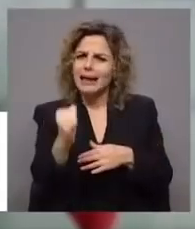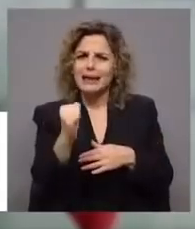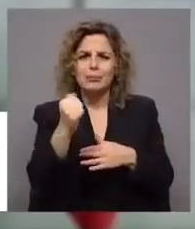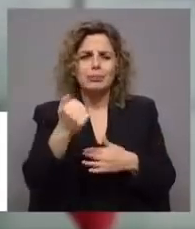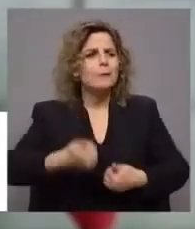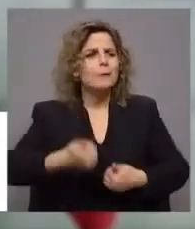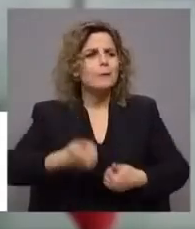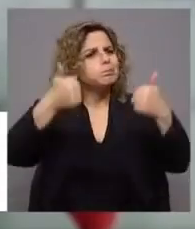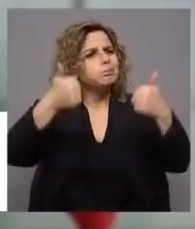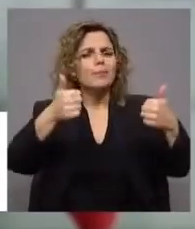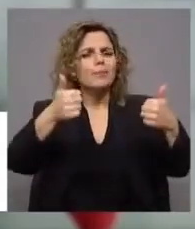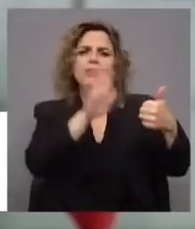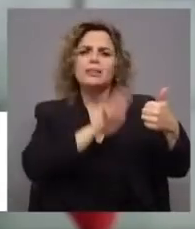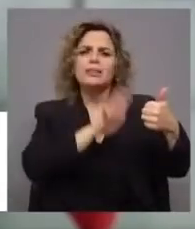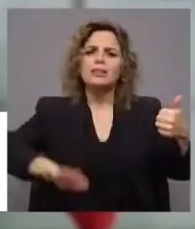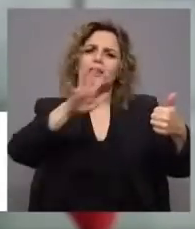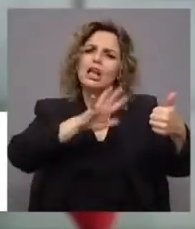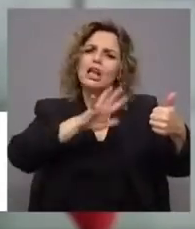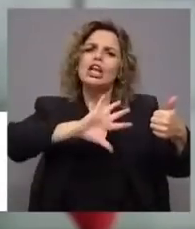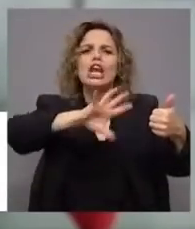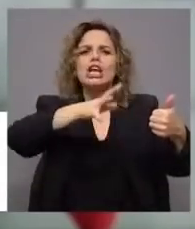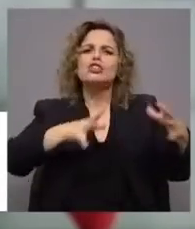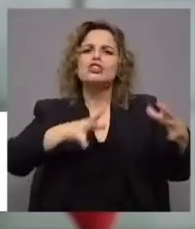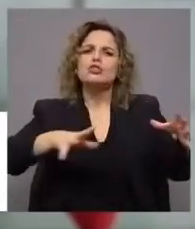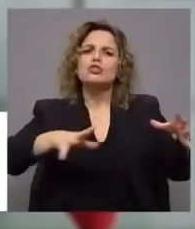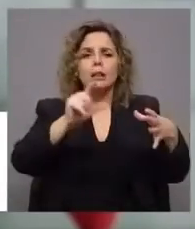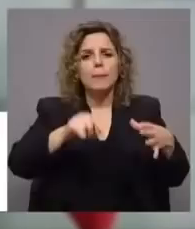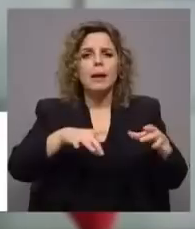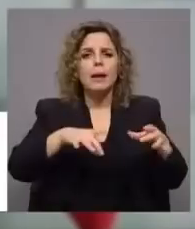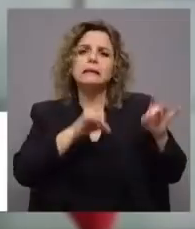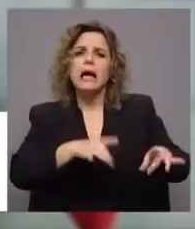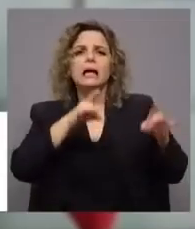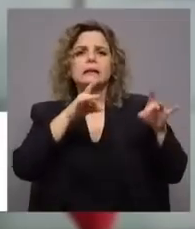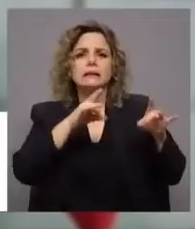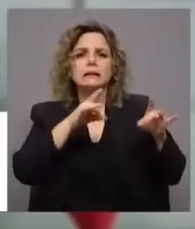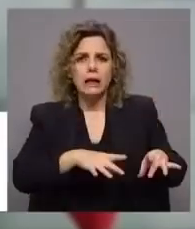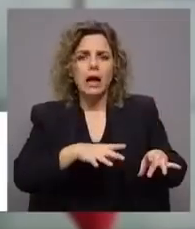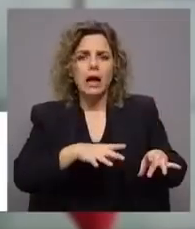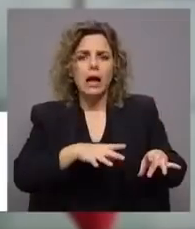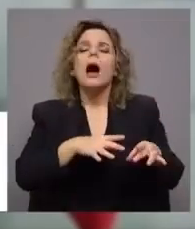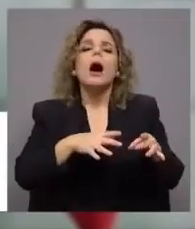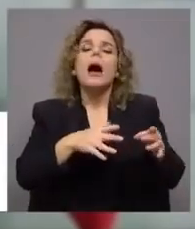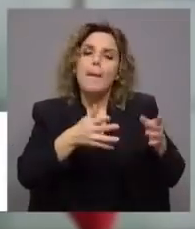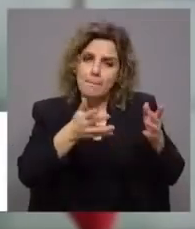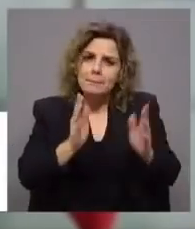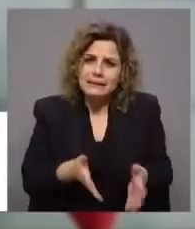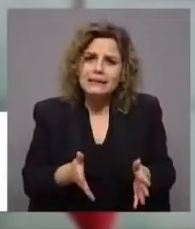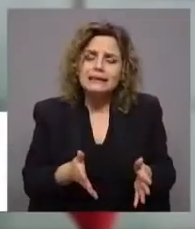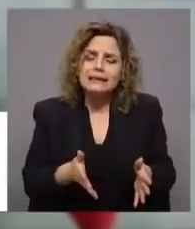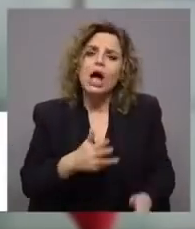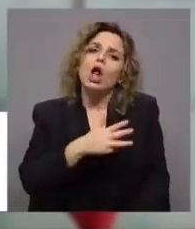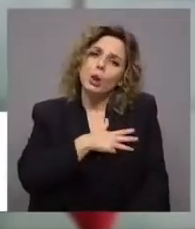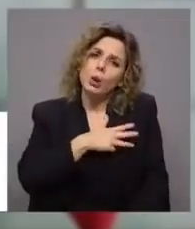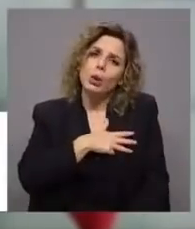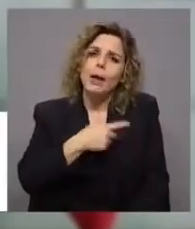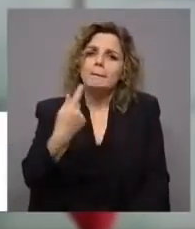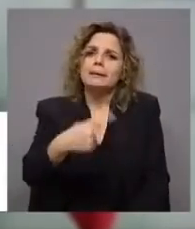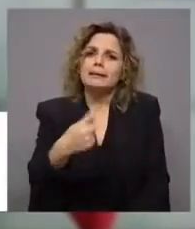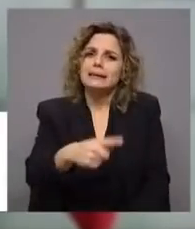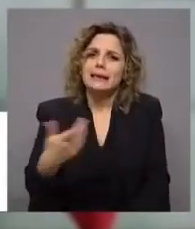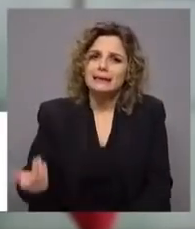era preciso evitar que o Lula fosse candidato a presidente. Era preciso, porque o PT tinha ganho em